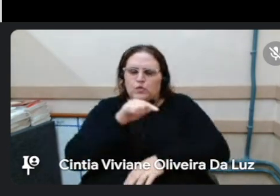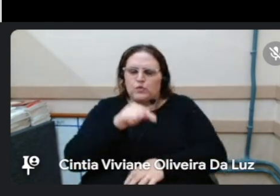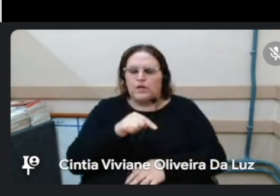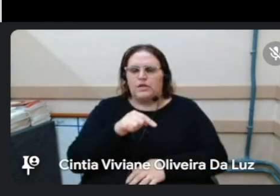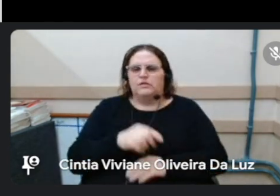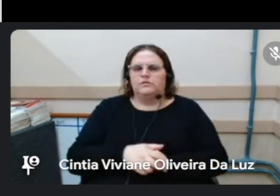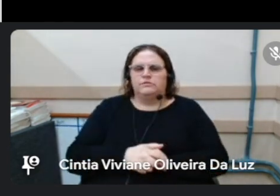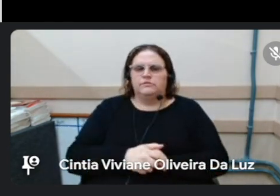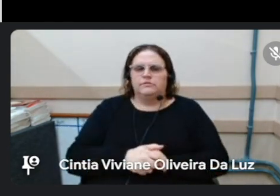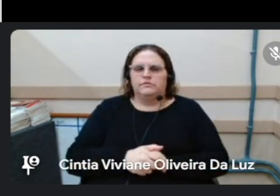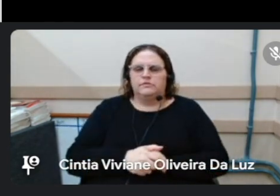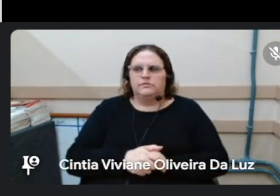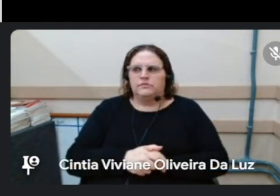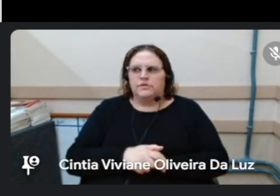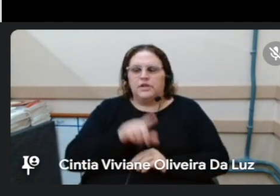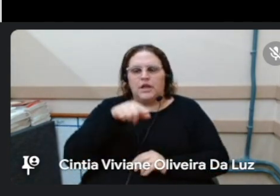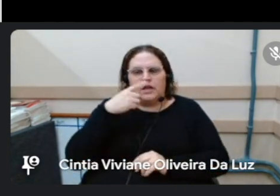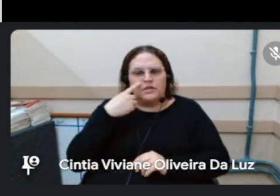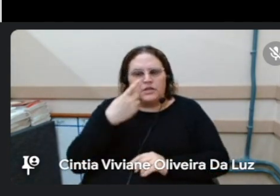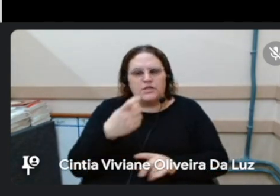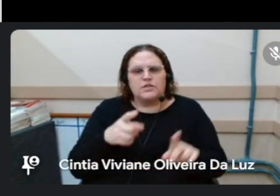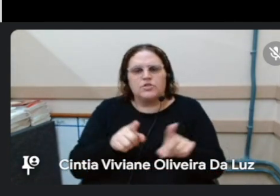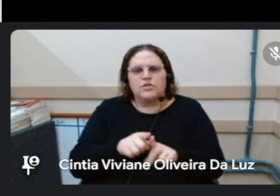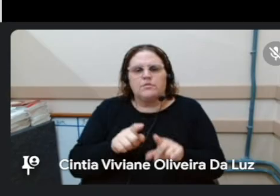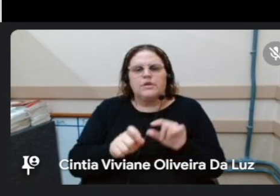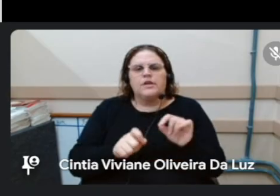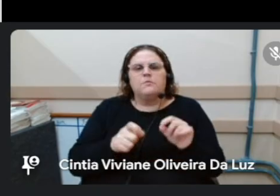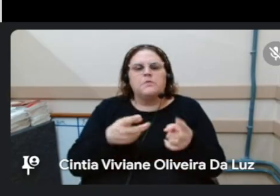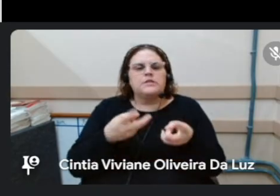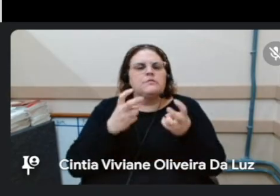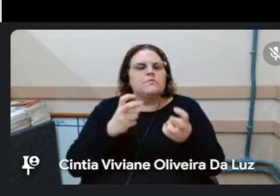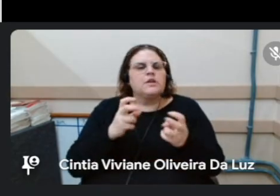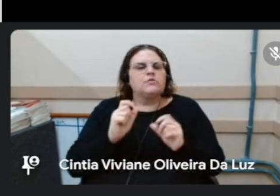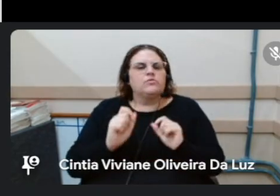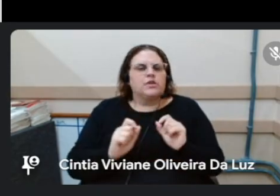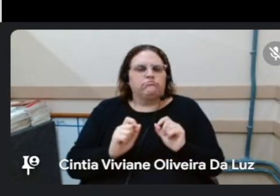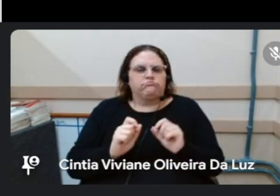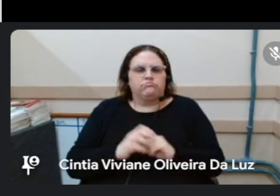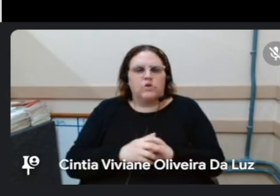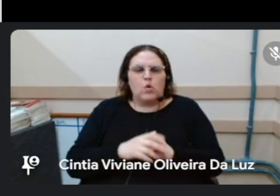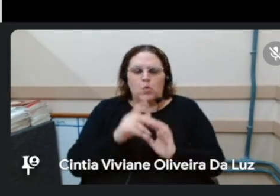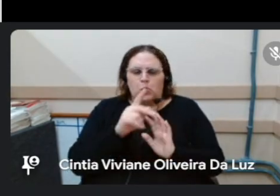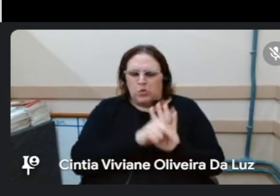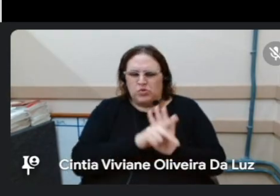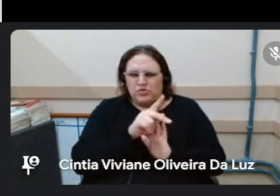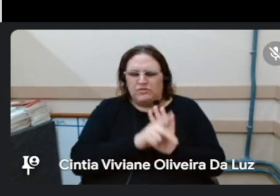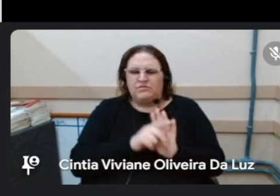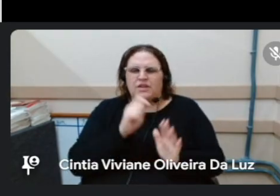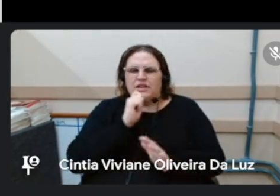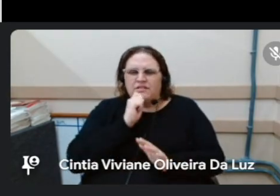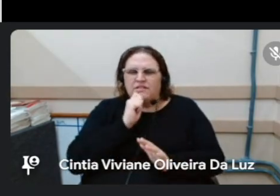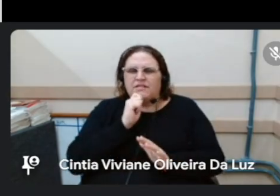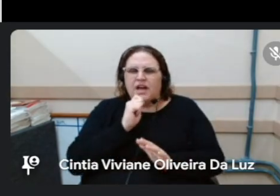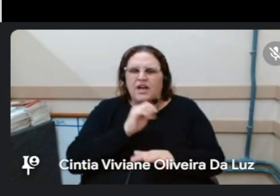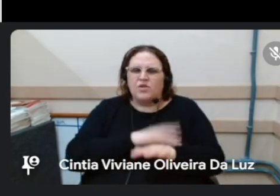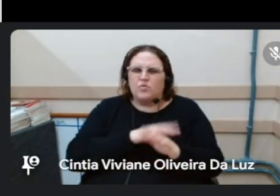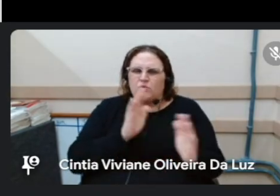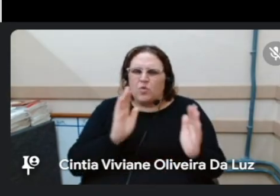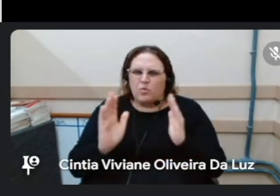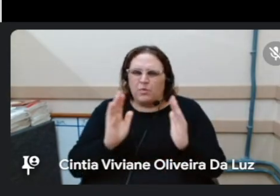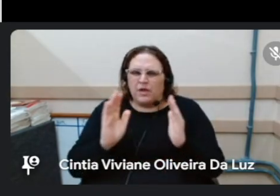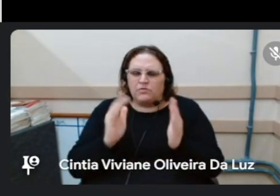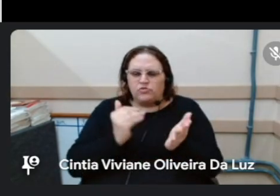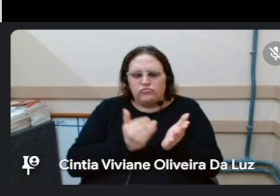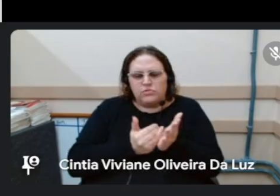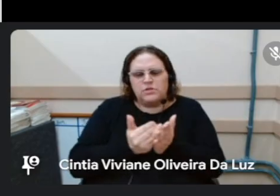interessante an eh notar porque o projeto ainda tá em fase inicial eh